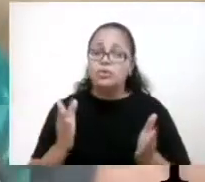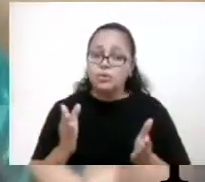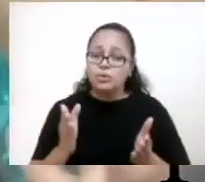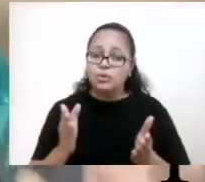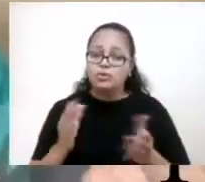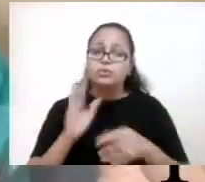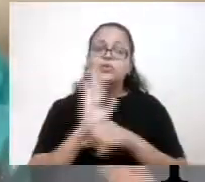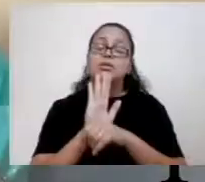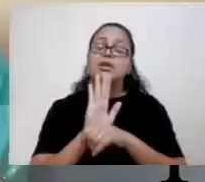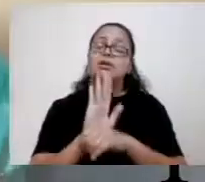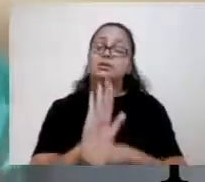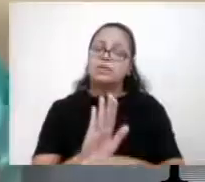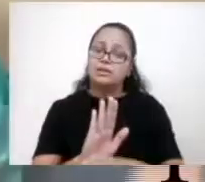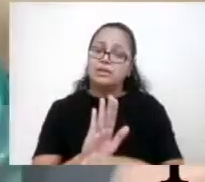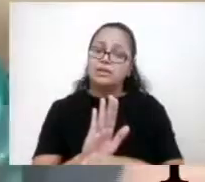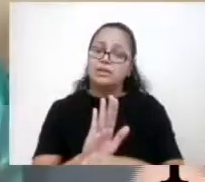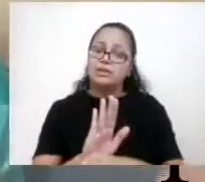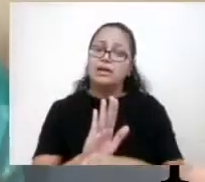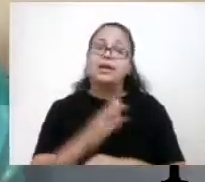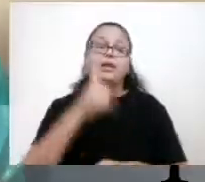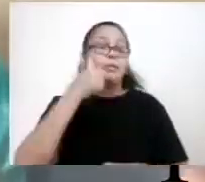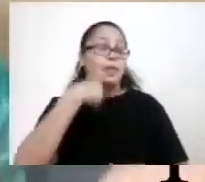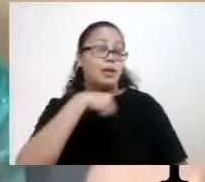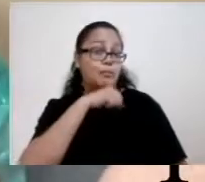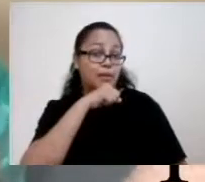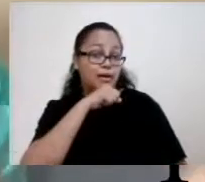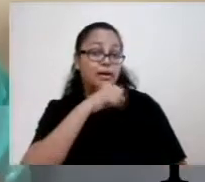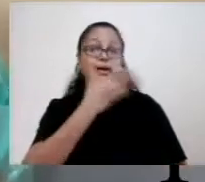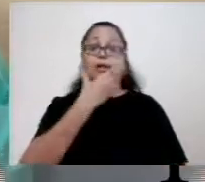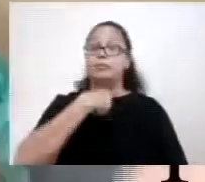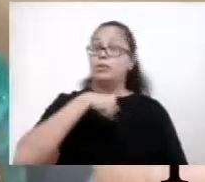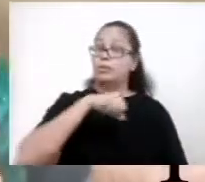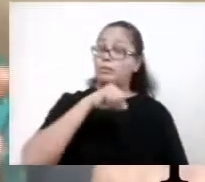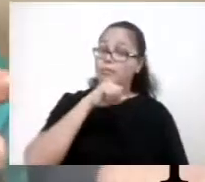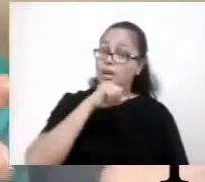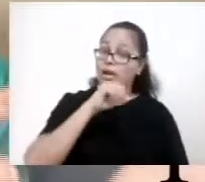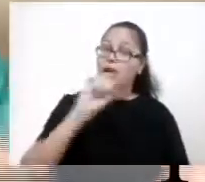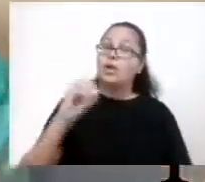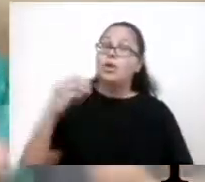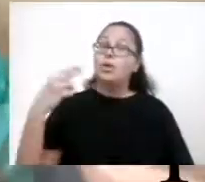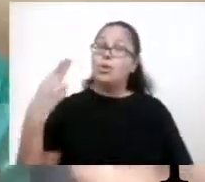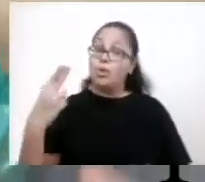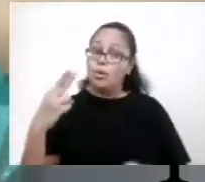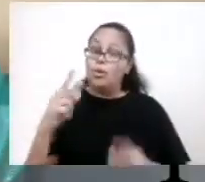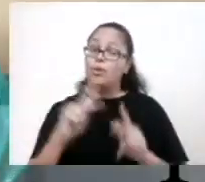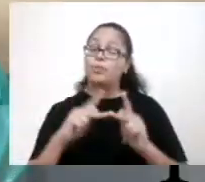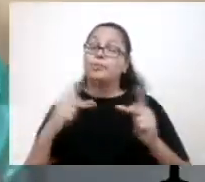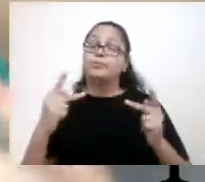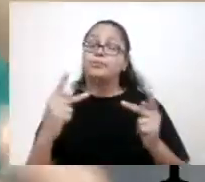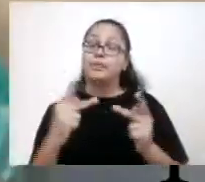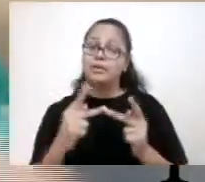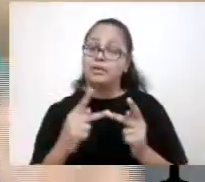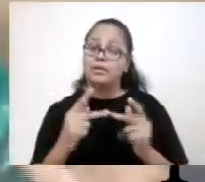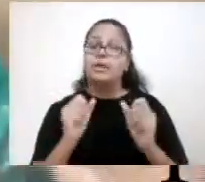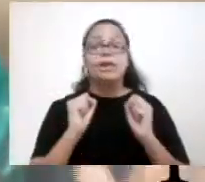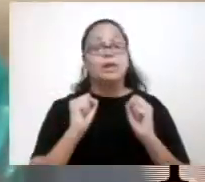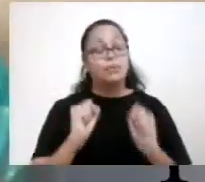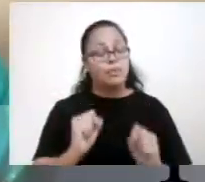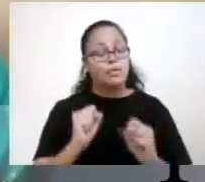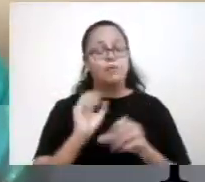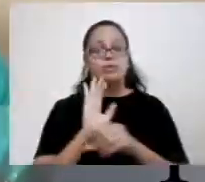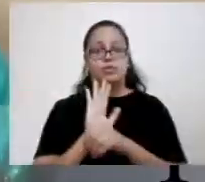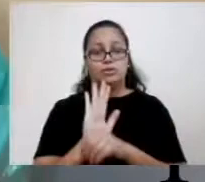auxiliada pela sua mãe, ou pelo seu pai, ou por algum dos seus pares que possam